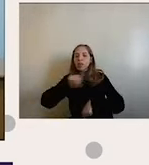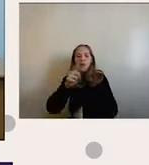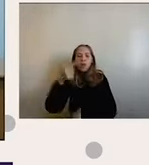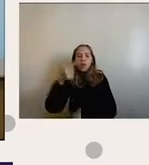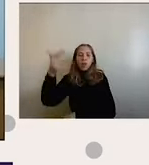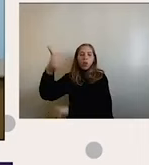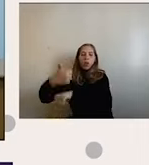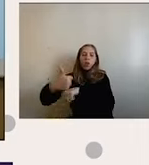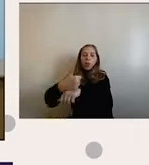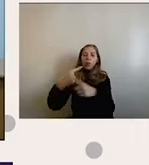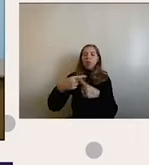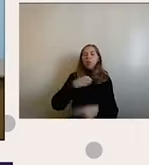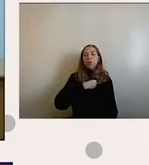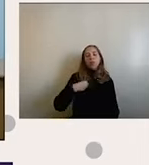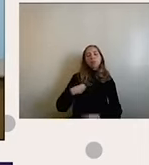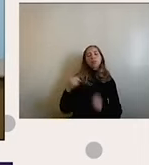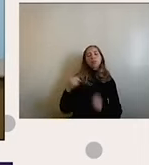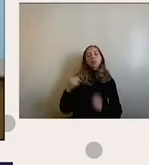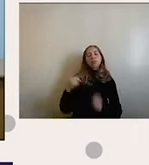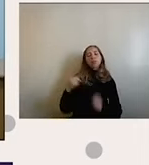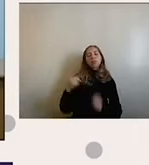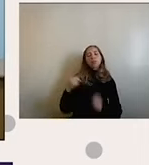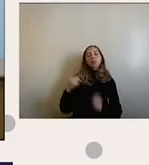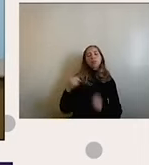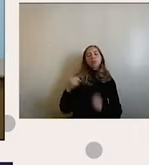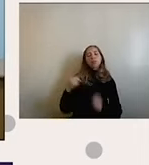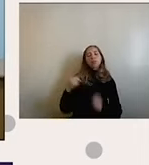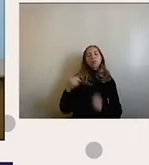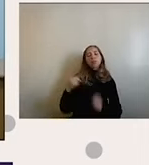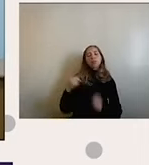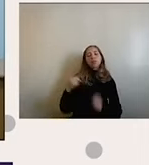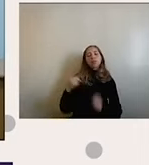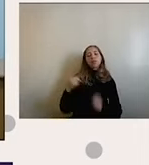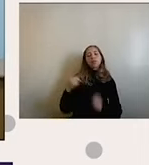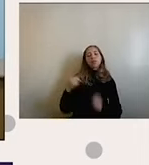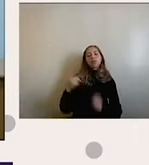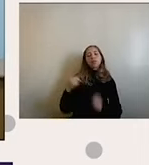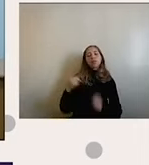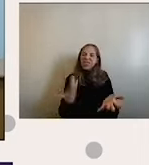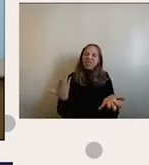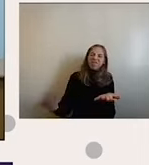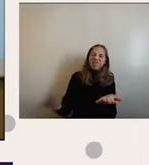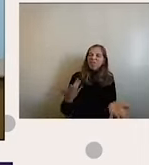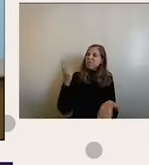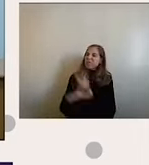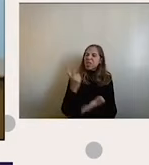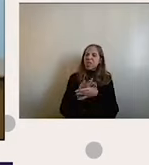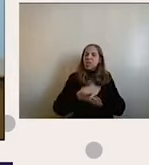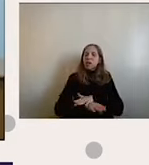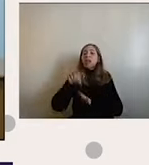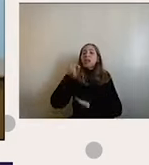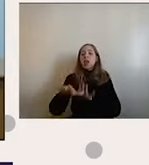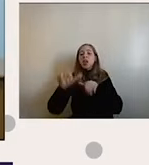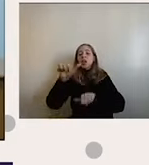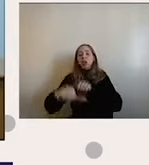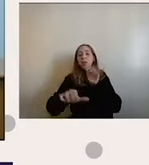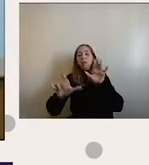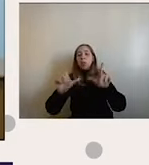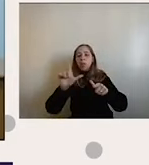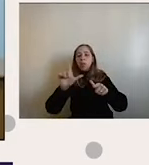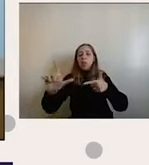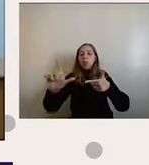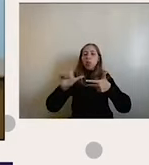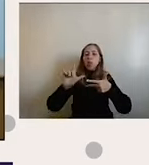um vício, né, na verdade, nessa legislação, que só quem pode mudar essa parte de cargos federais é